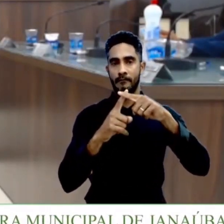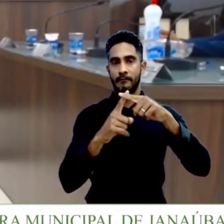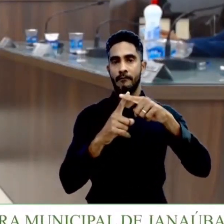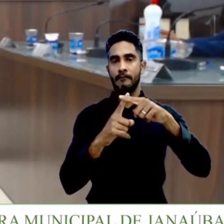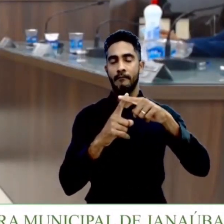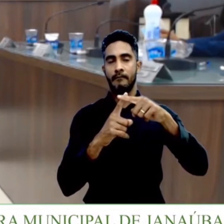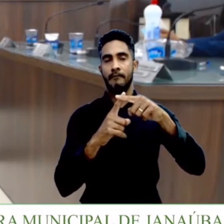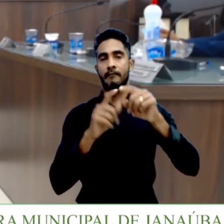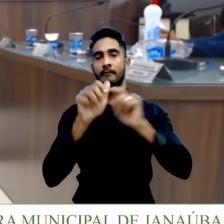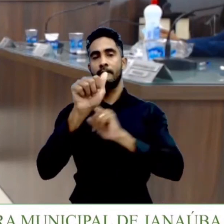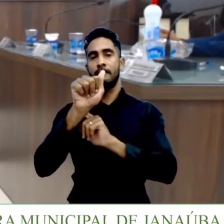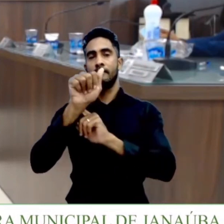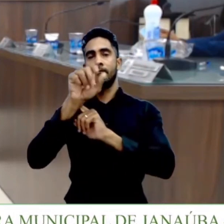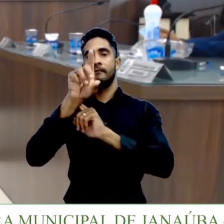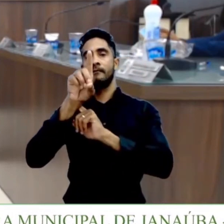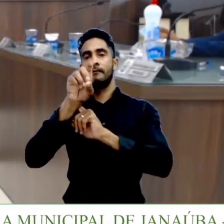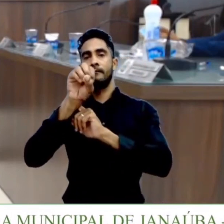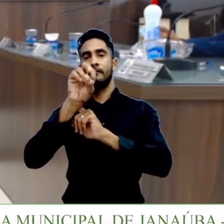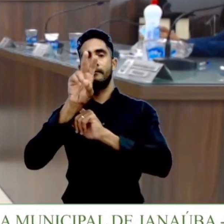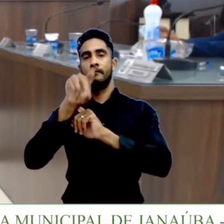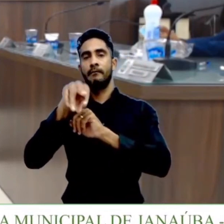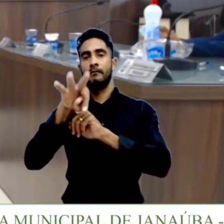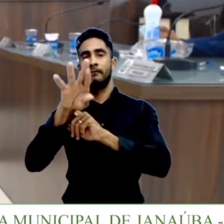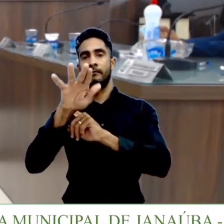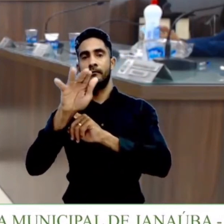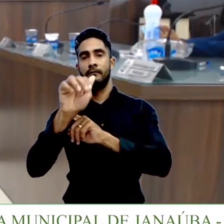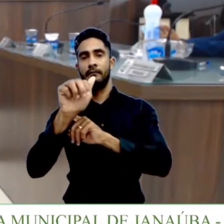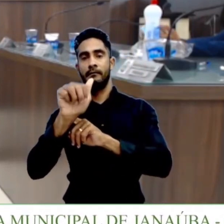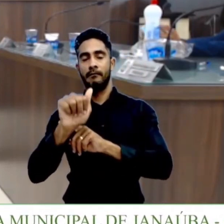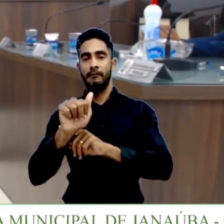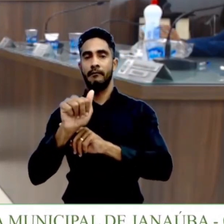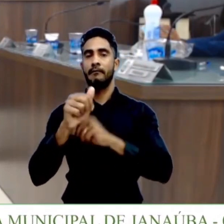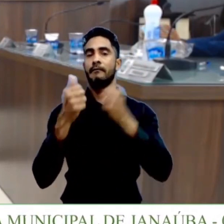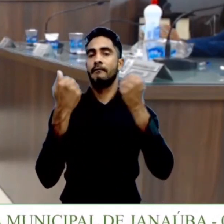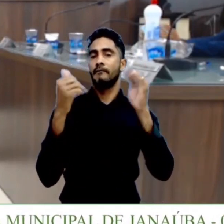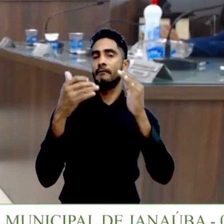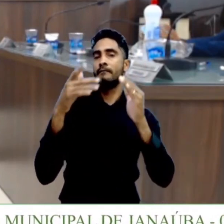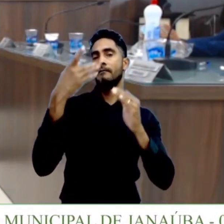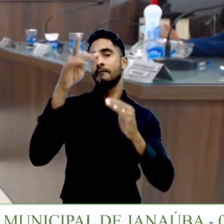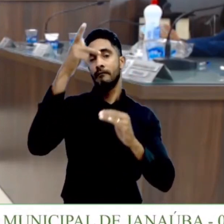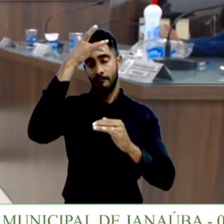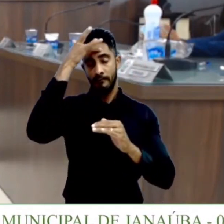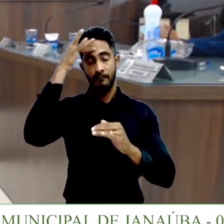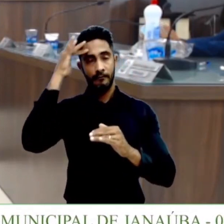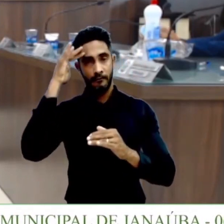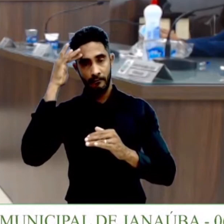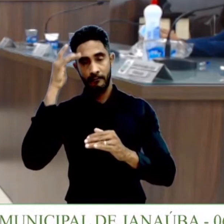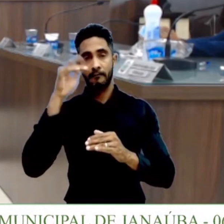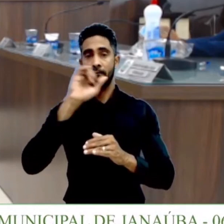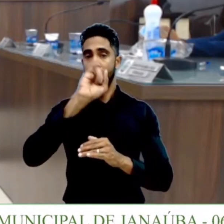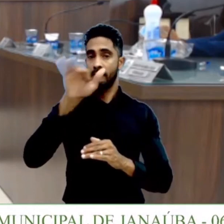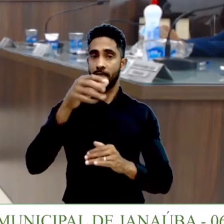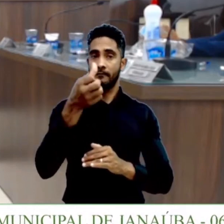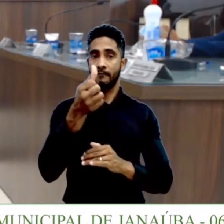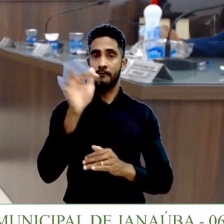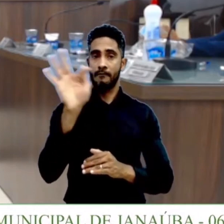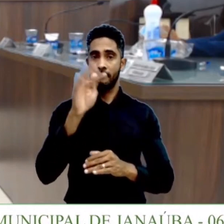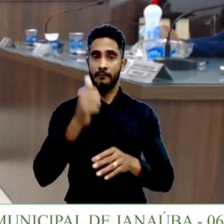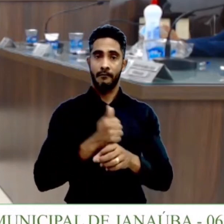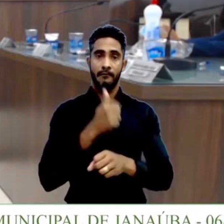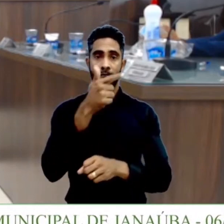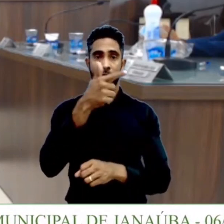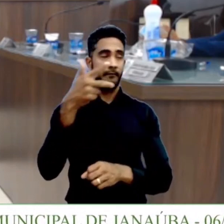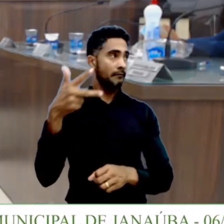de Janaúba. Solicito que seja dada ciência aos homenageados. Janaúba, 6 de fevereiro de 2023.